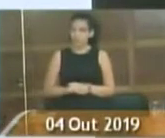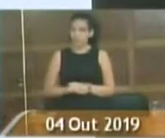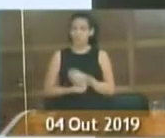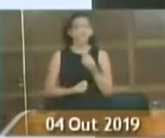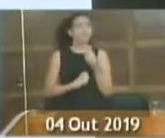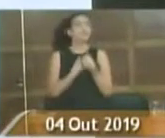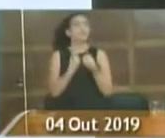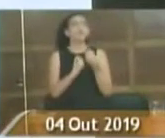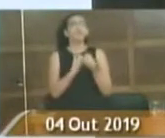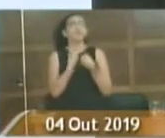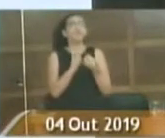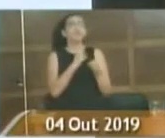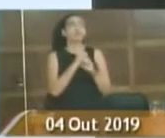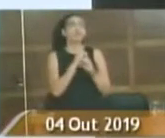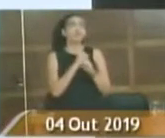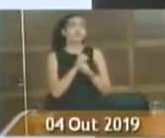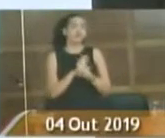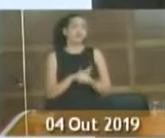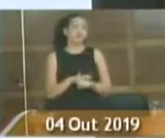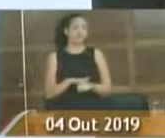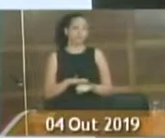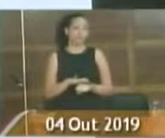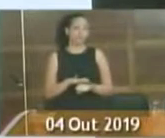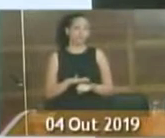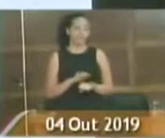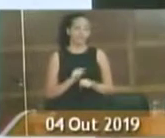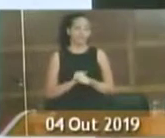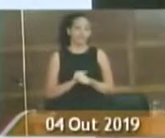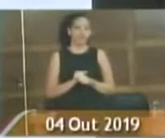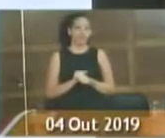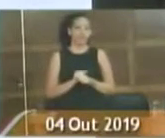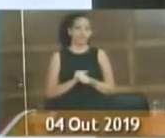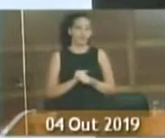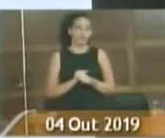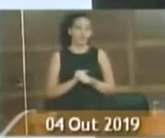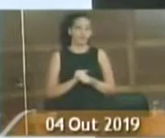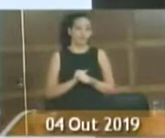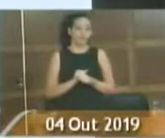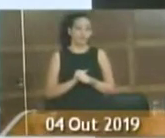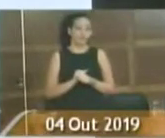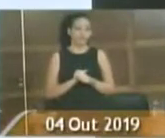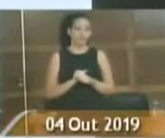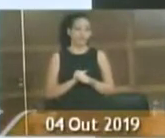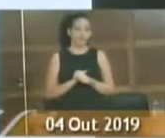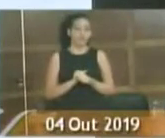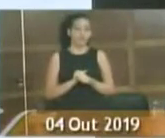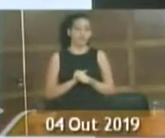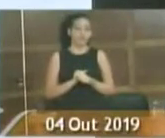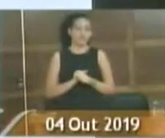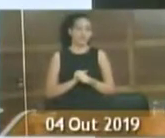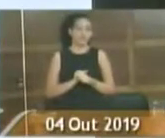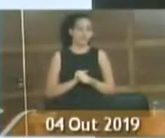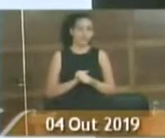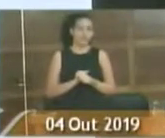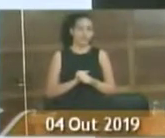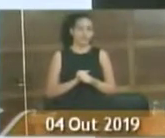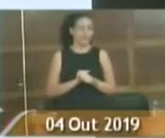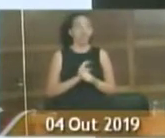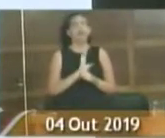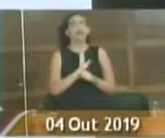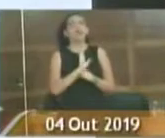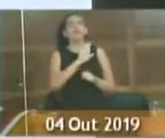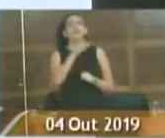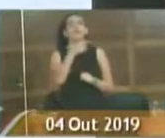que a gente faz o diagnóstico? O diagnóstico é como é que a gente identifica essa doença, tá? Igual quando vocês vão lá no médico, ah, tô com dor de